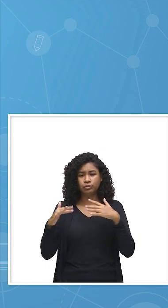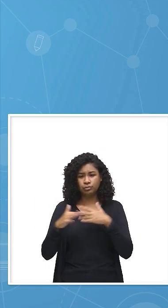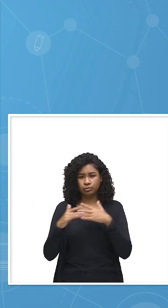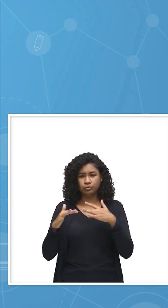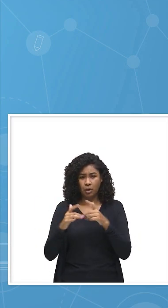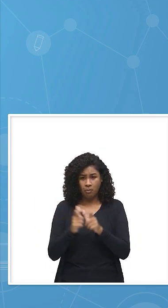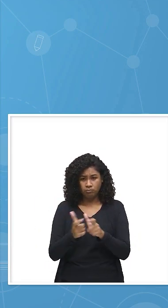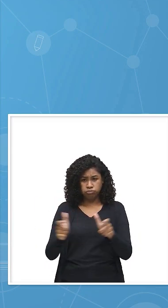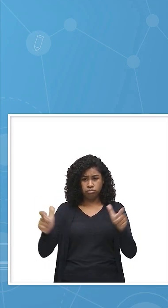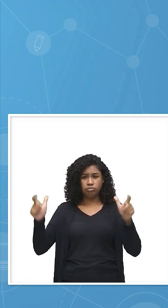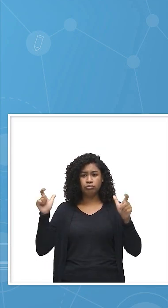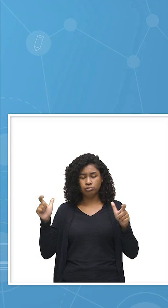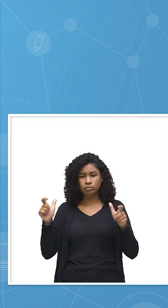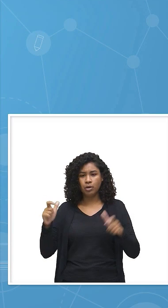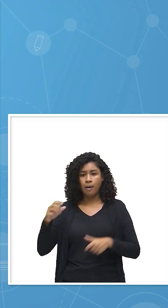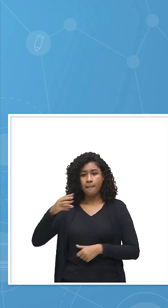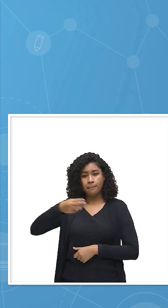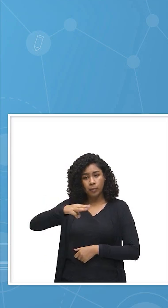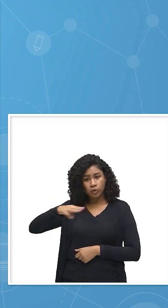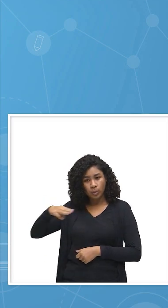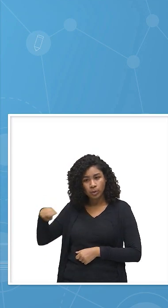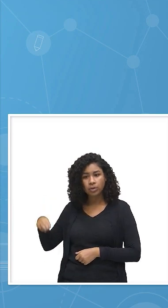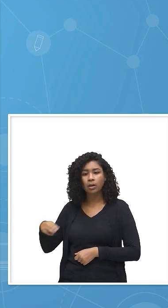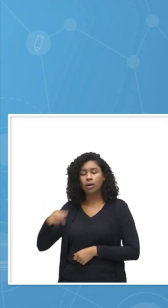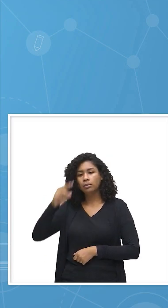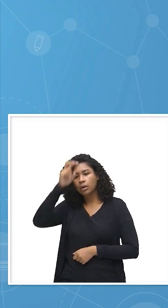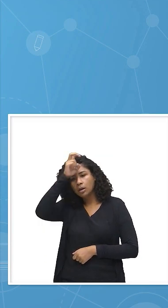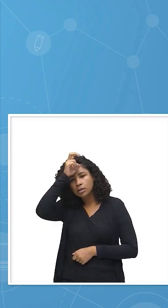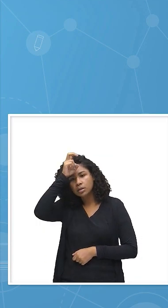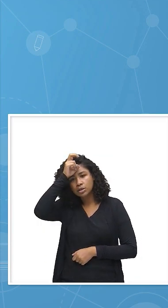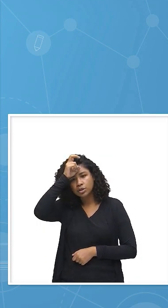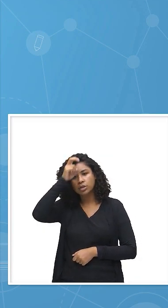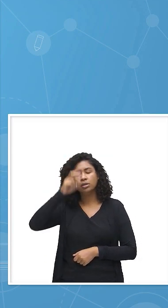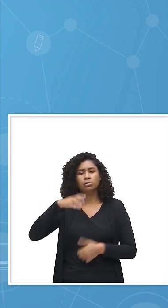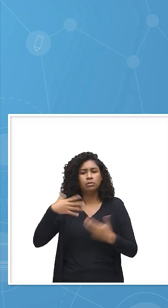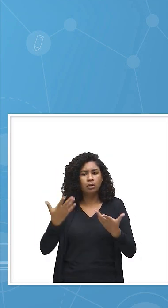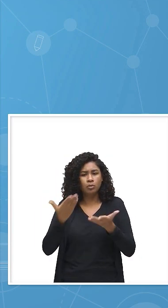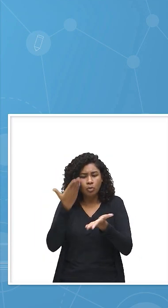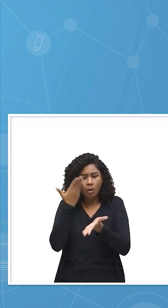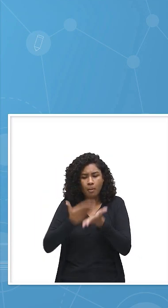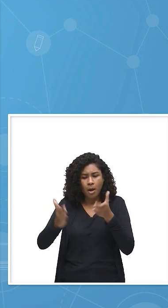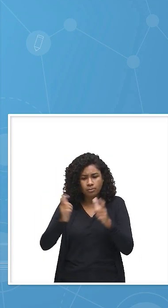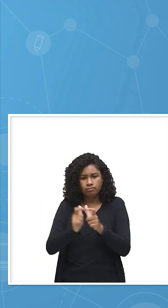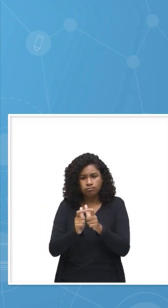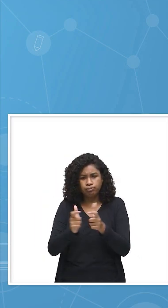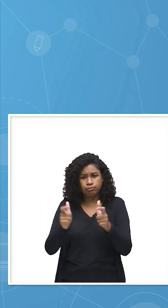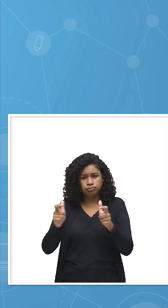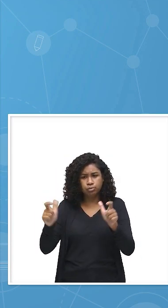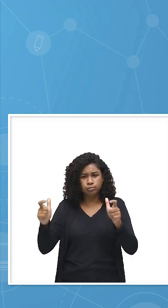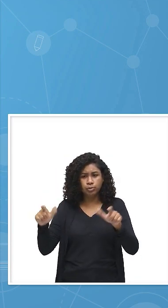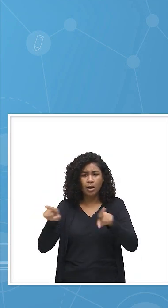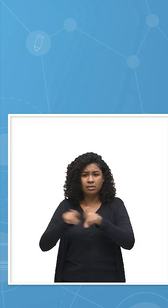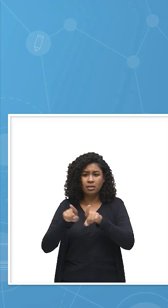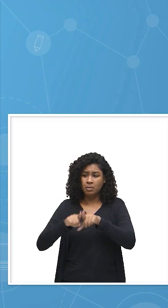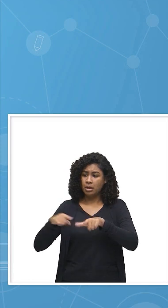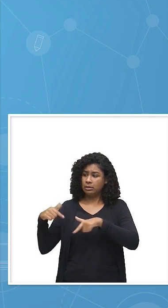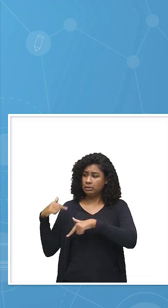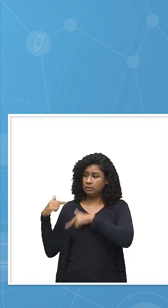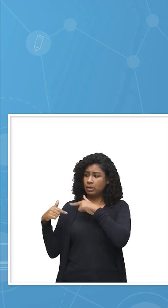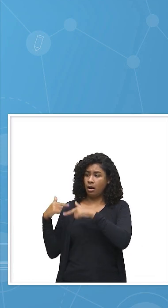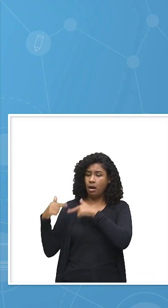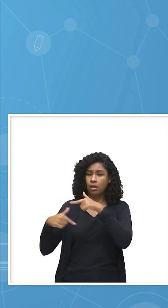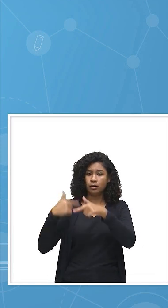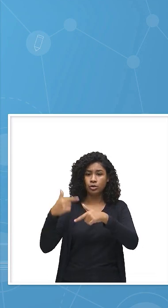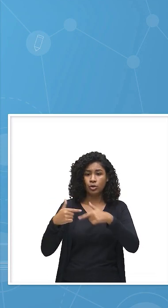A religião também começa a se formar nesse período e a gente vai ver, inclusive, tradições musicais, a